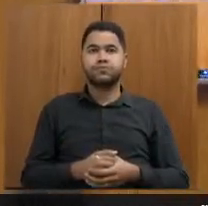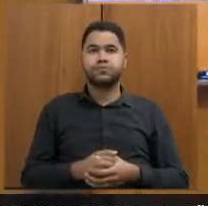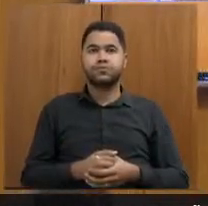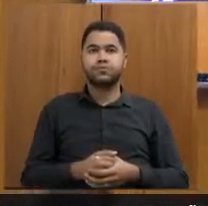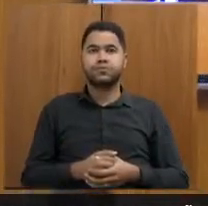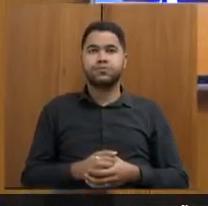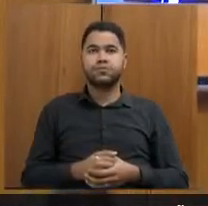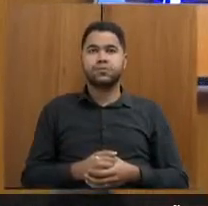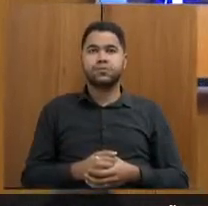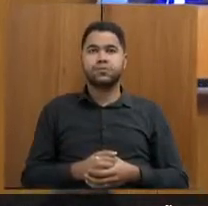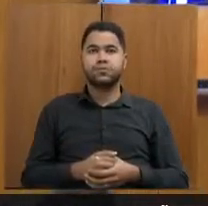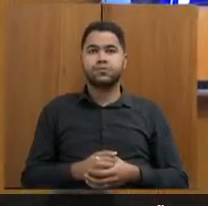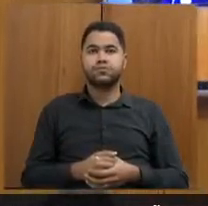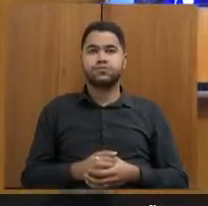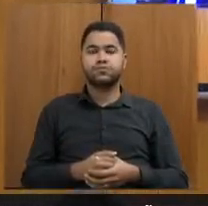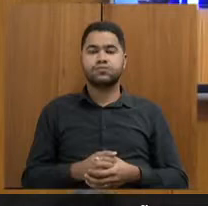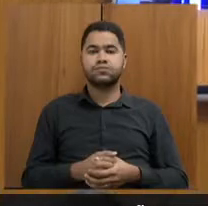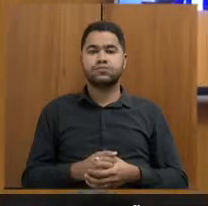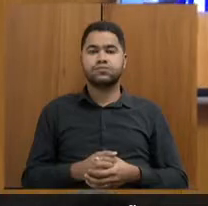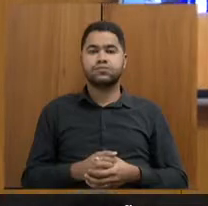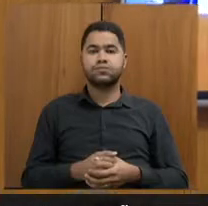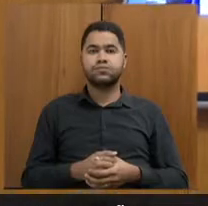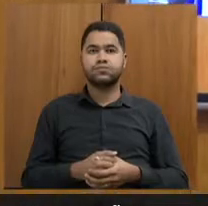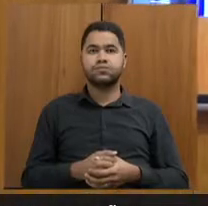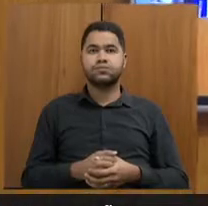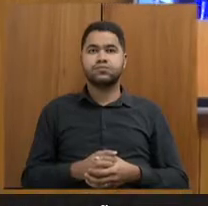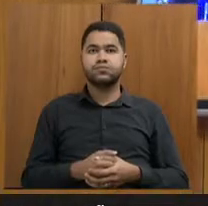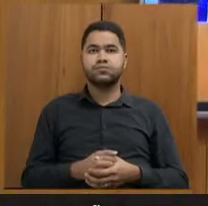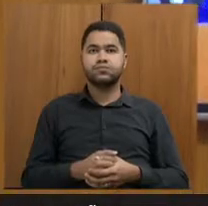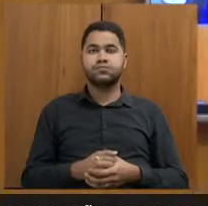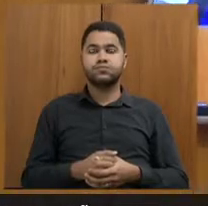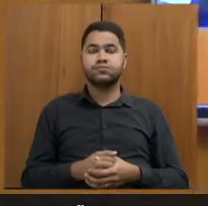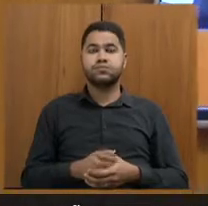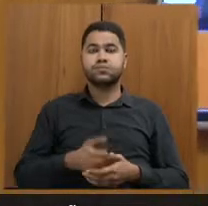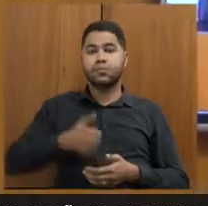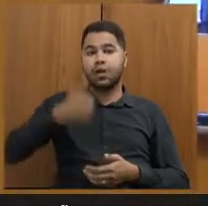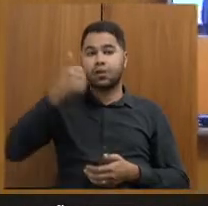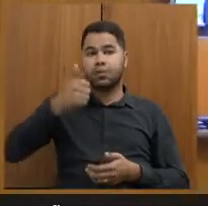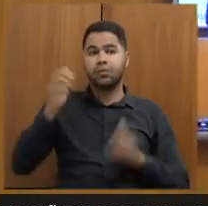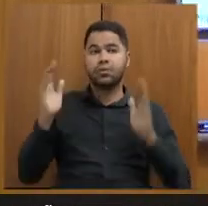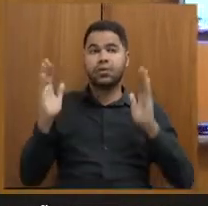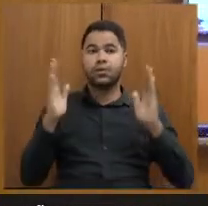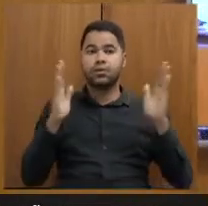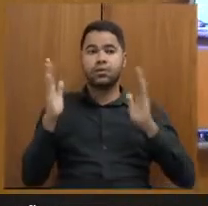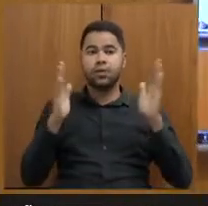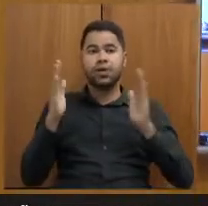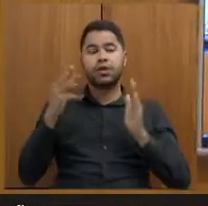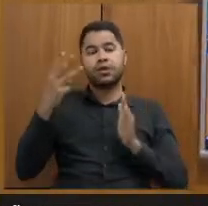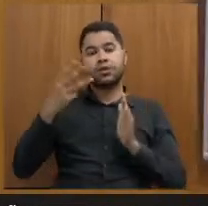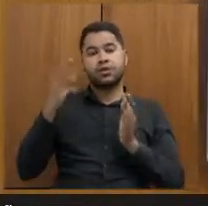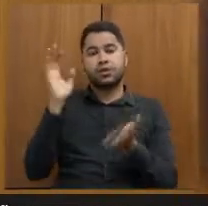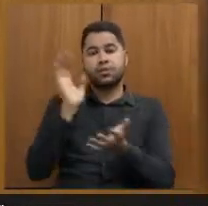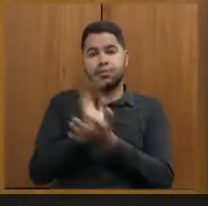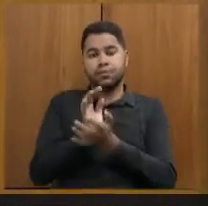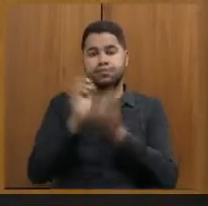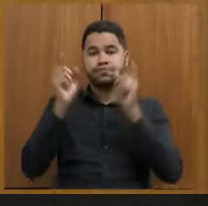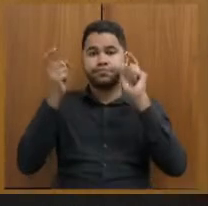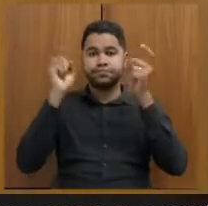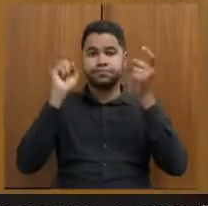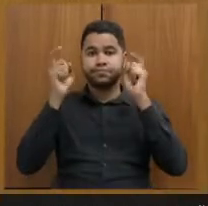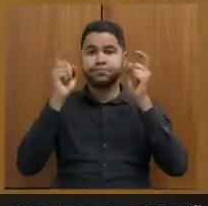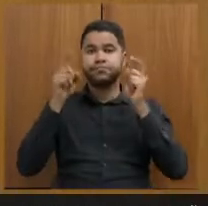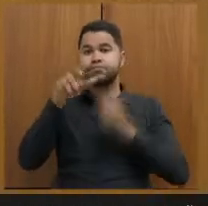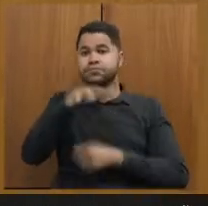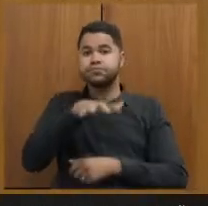E aí e passa-se a primeira fase da terceira parte da reunião que